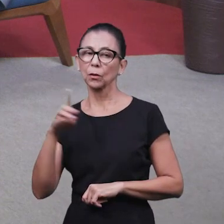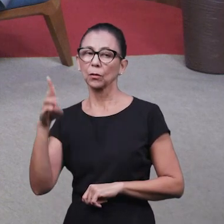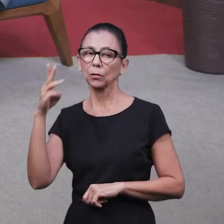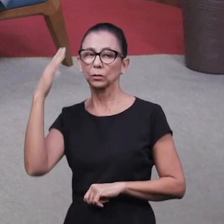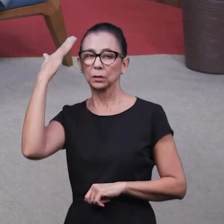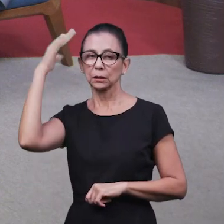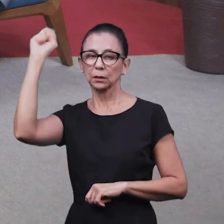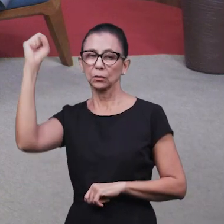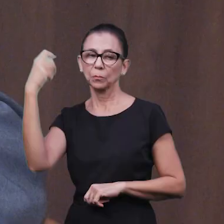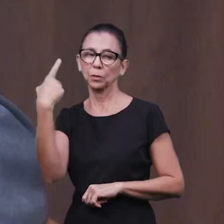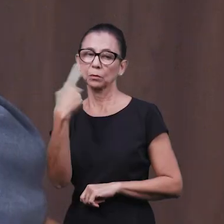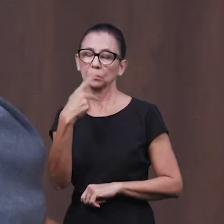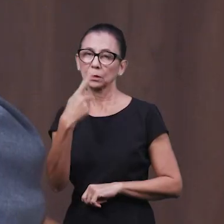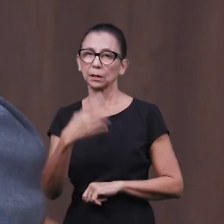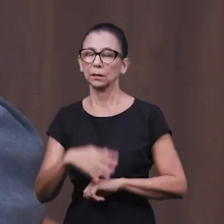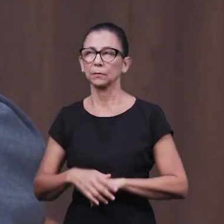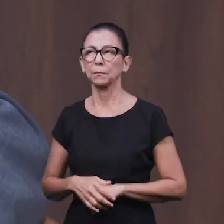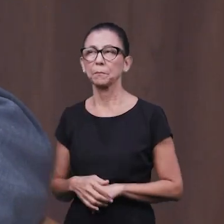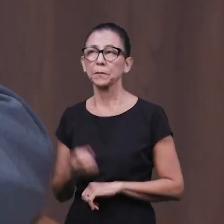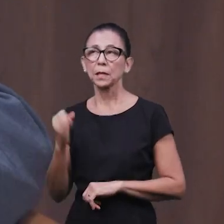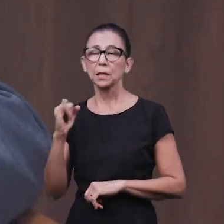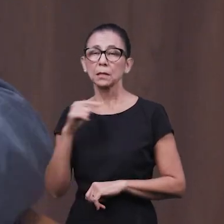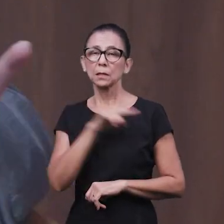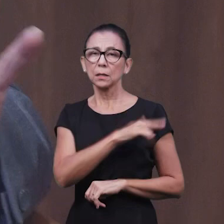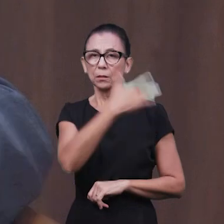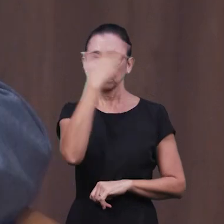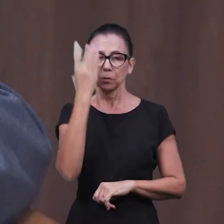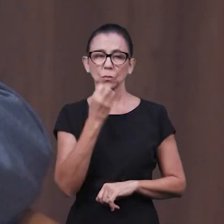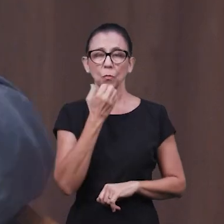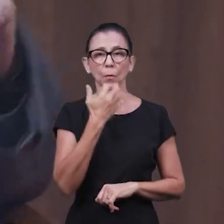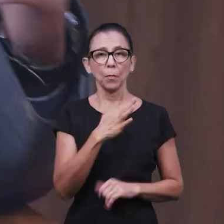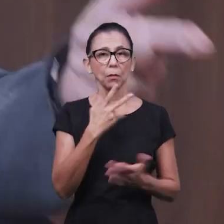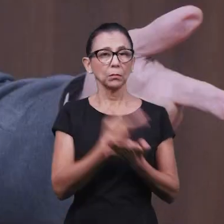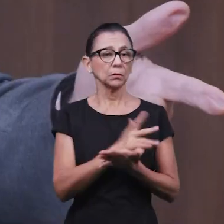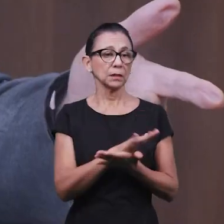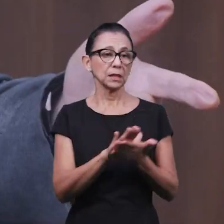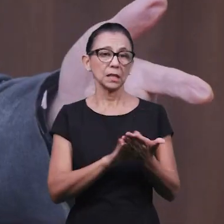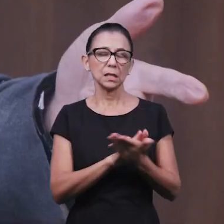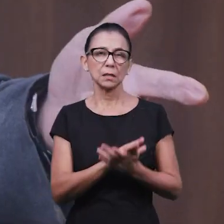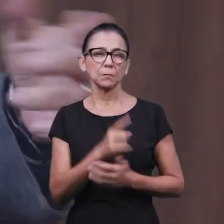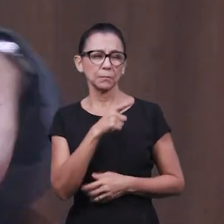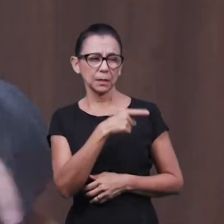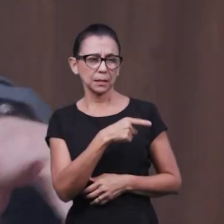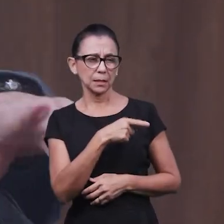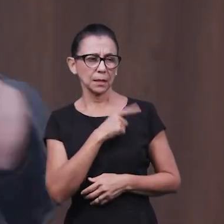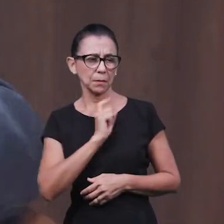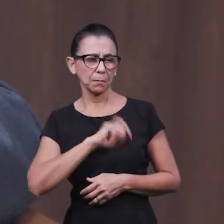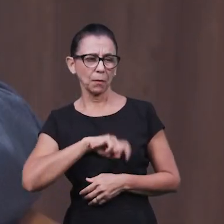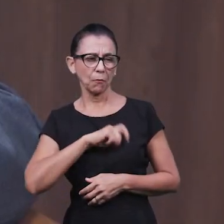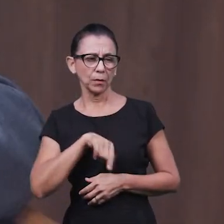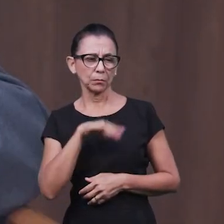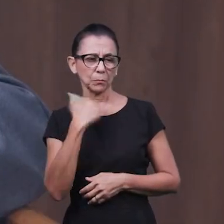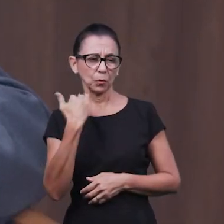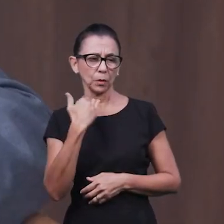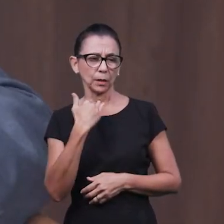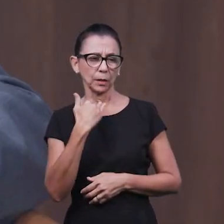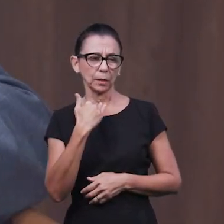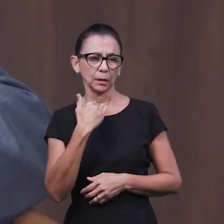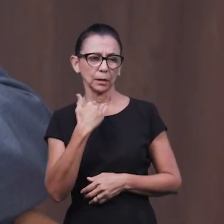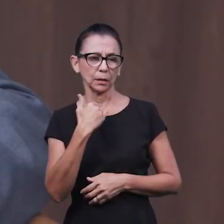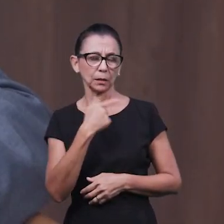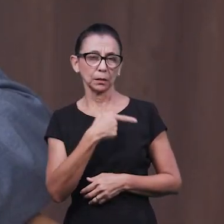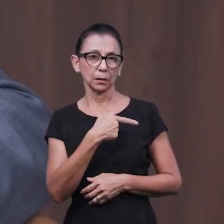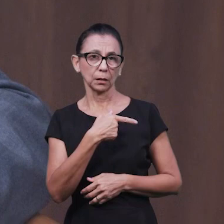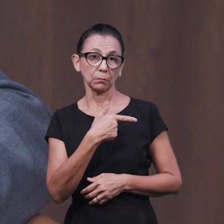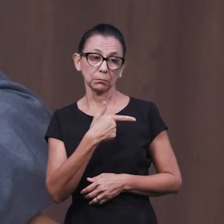for homem de bem, nenhum cabelo vai cair da cabeça dele. Mas se for achado nele maldade, ele morrerá. Então ele estava debaixo de um